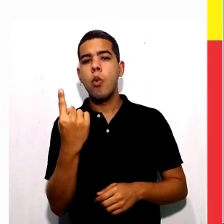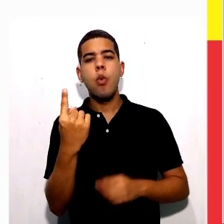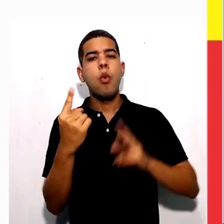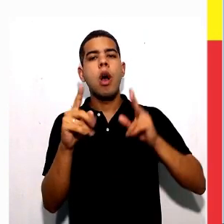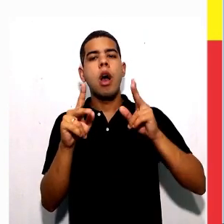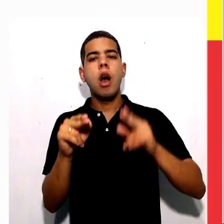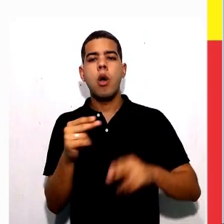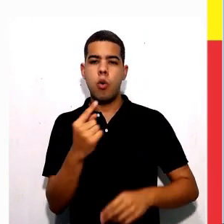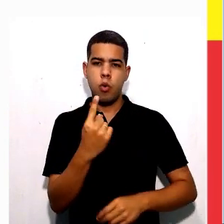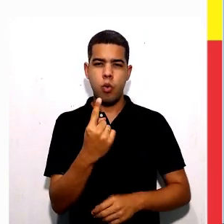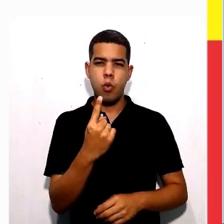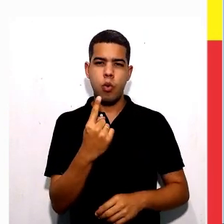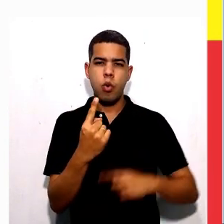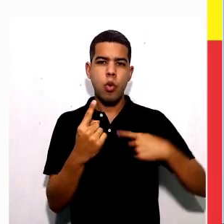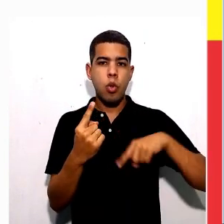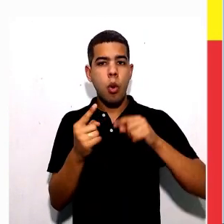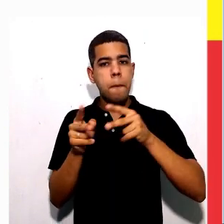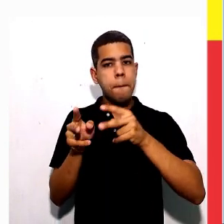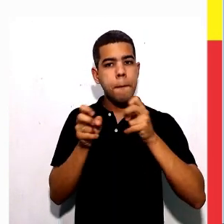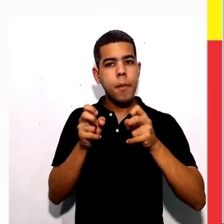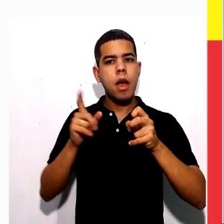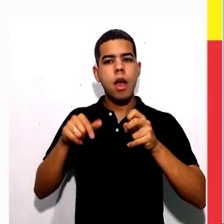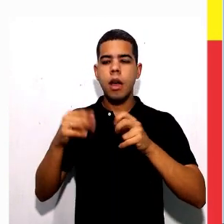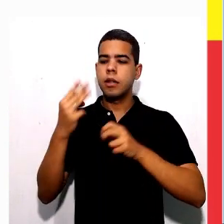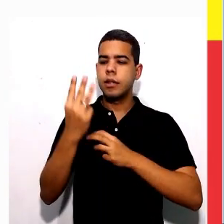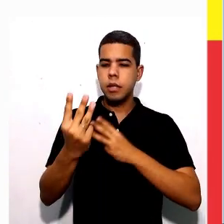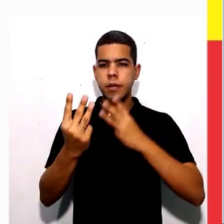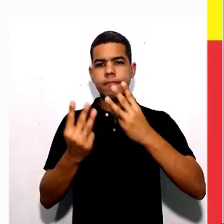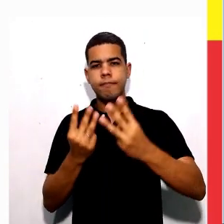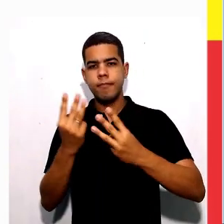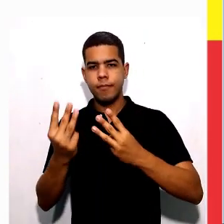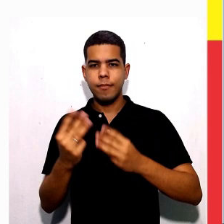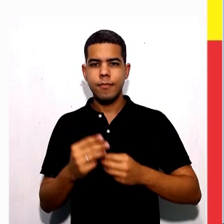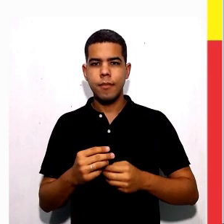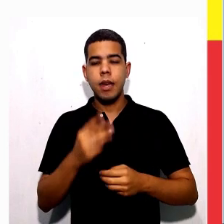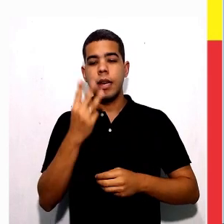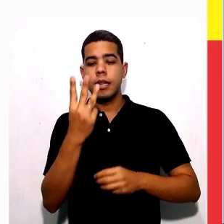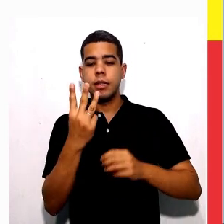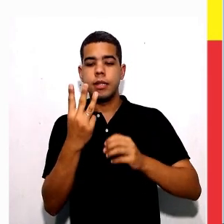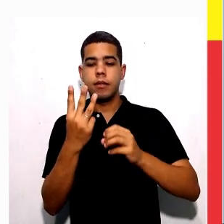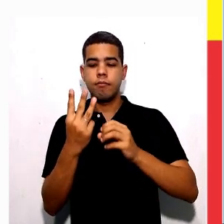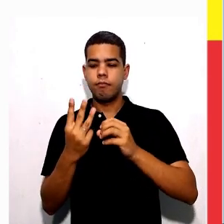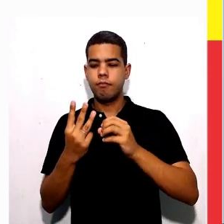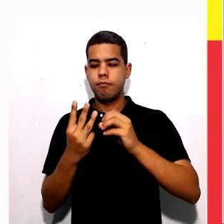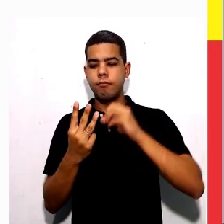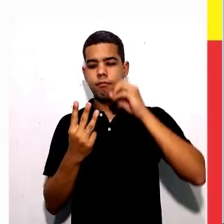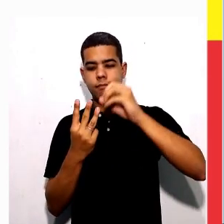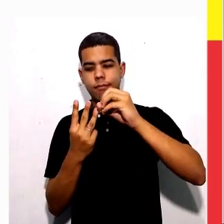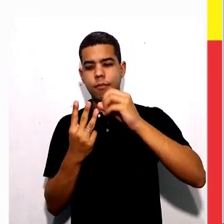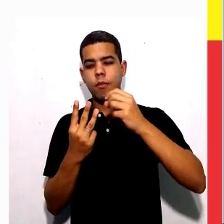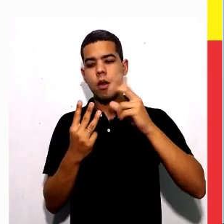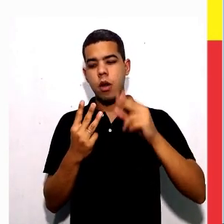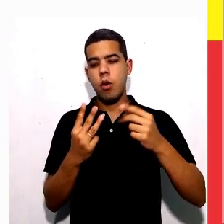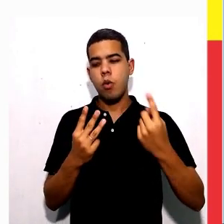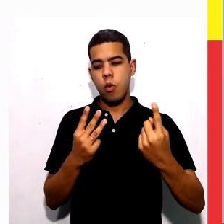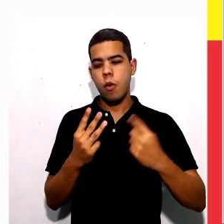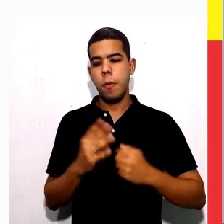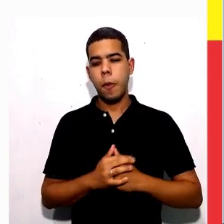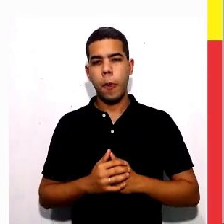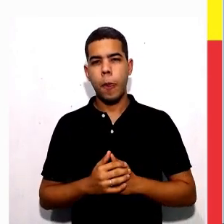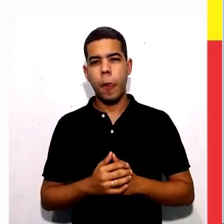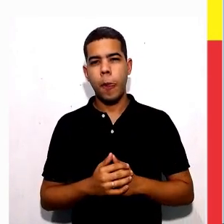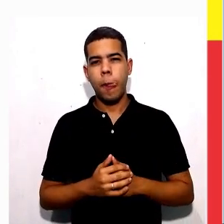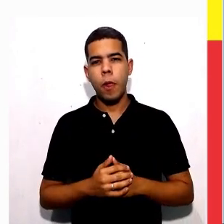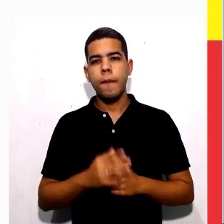viu, percebeu que é de 3 em 3, então 3 elevado a 0 é 1. O triângulo 2, 3 elevado a